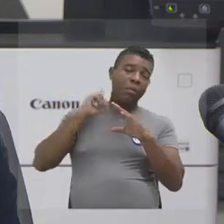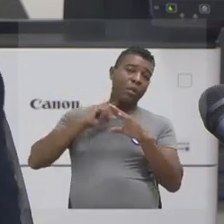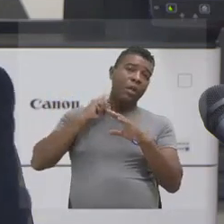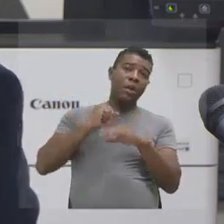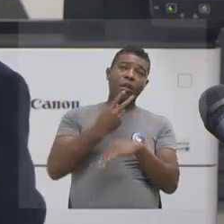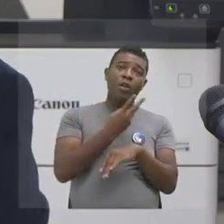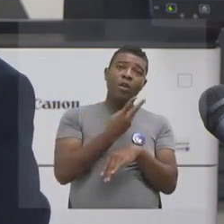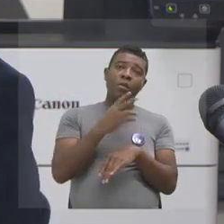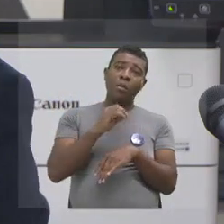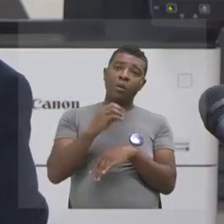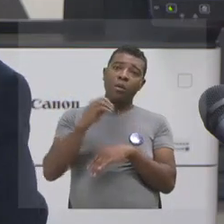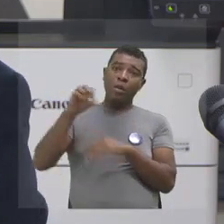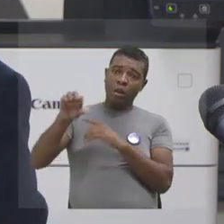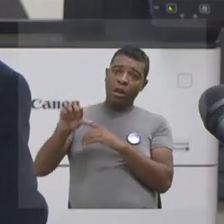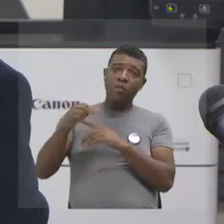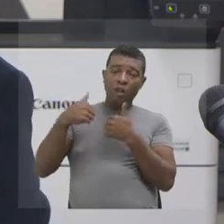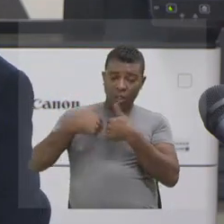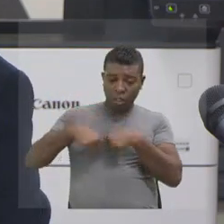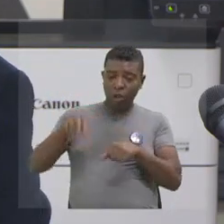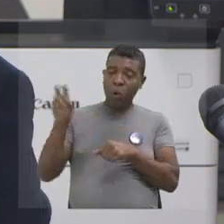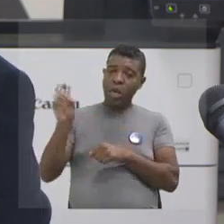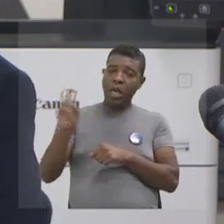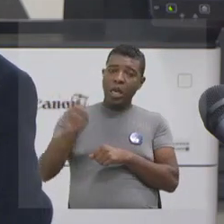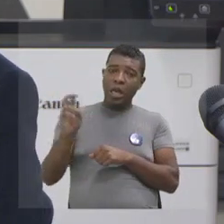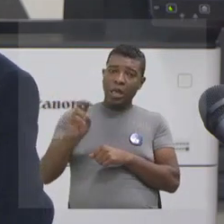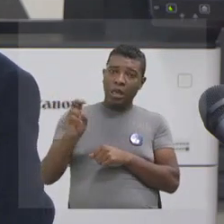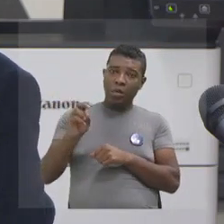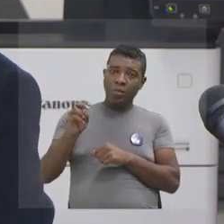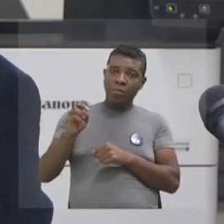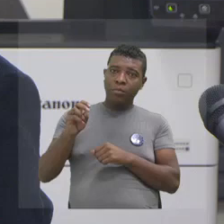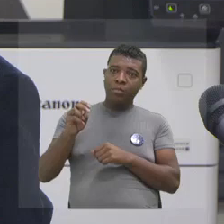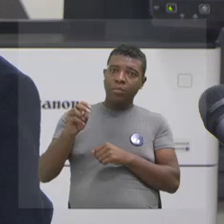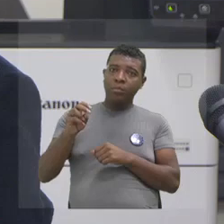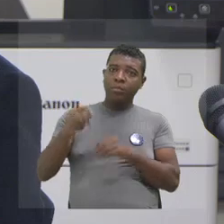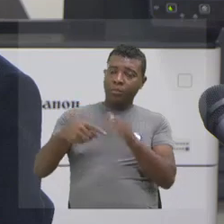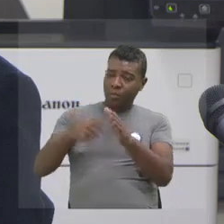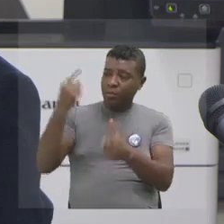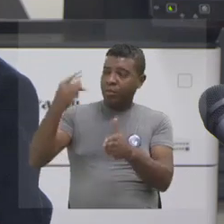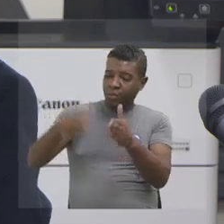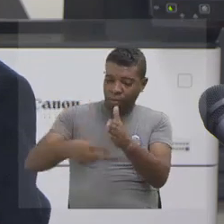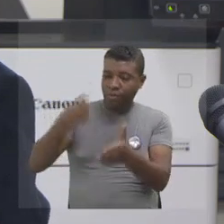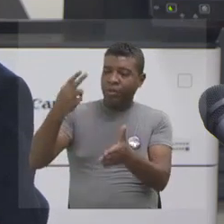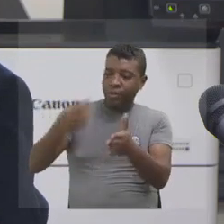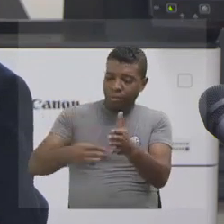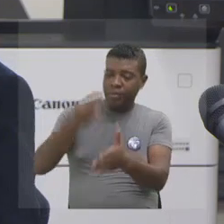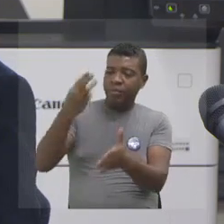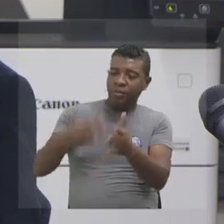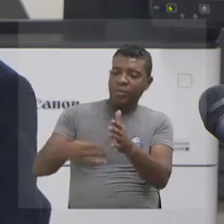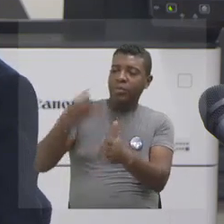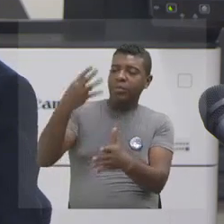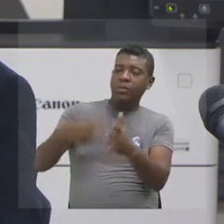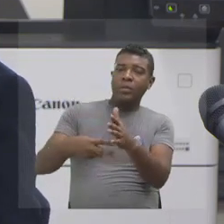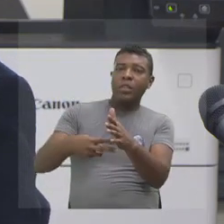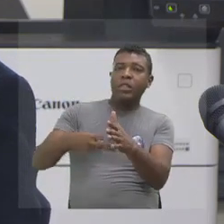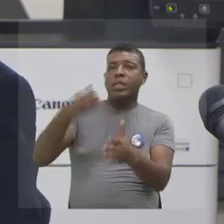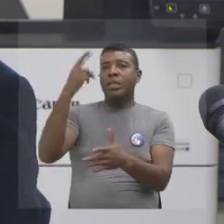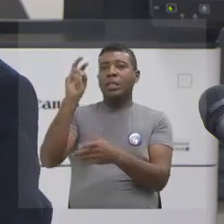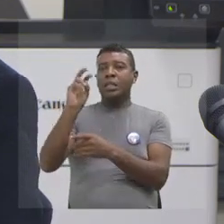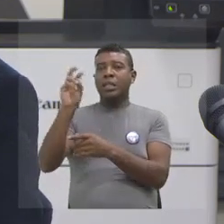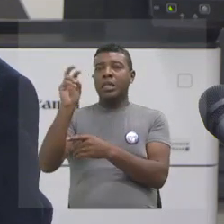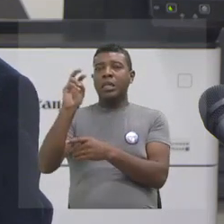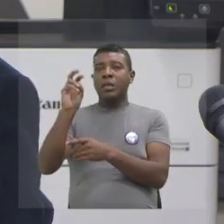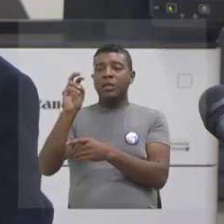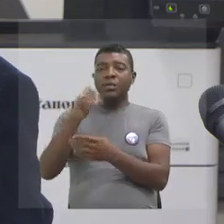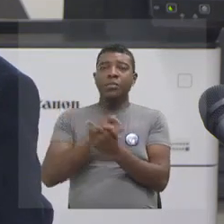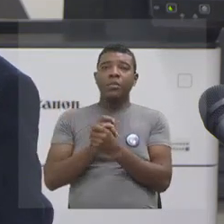quinto mandato e o Assembleia fiscaliza aconteceu quando o governador Romeu Zema foi eleito o